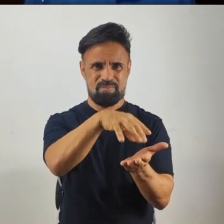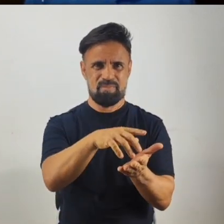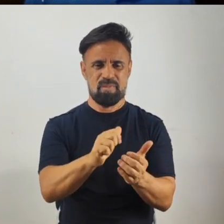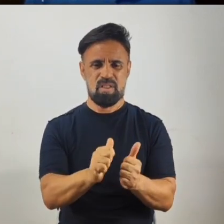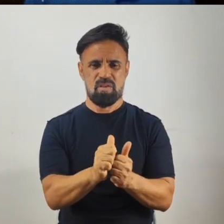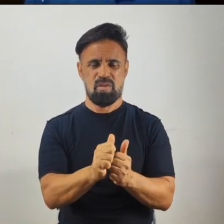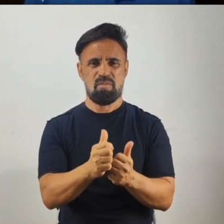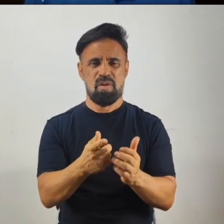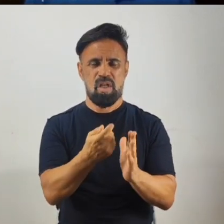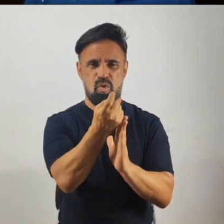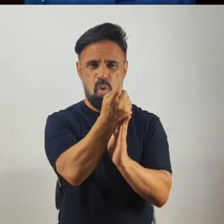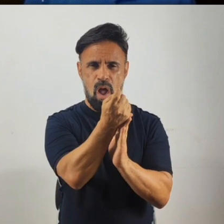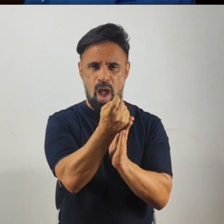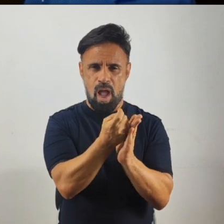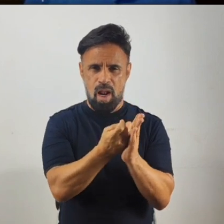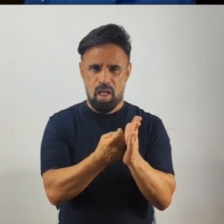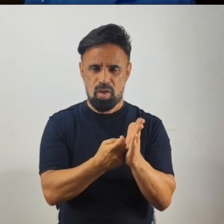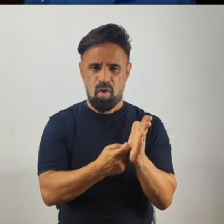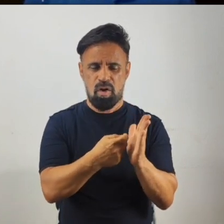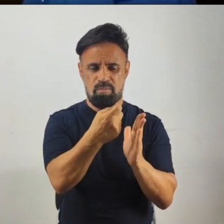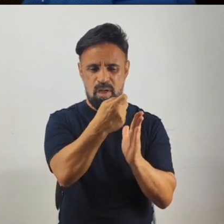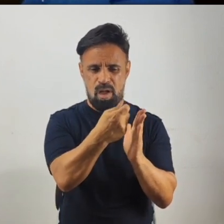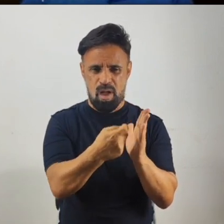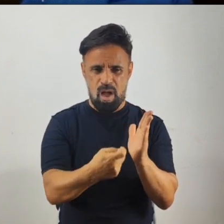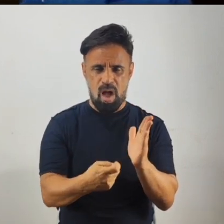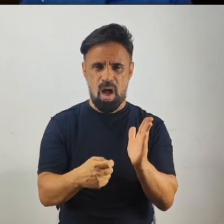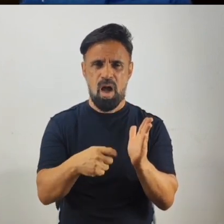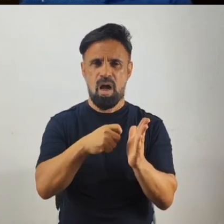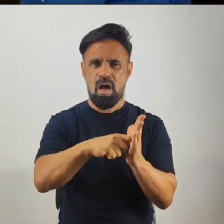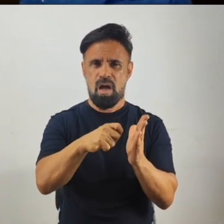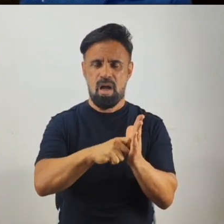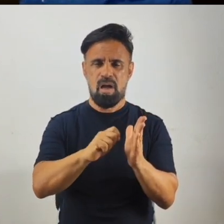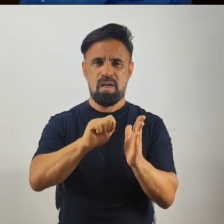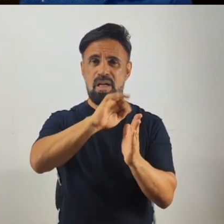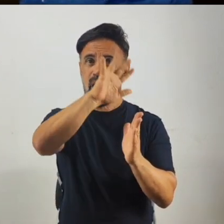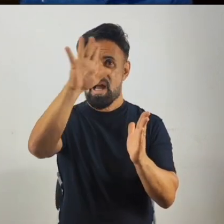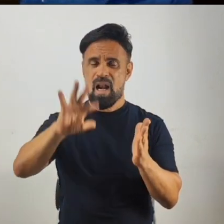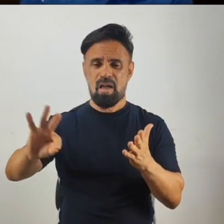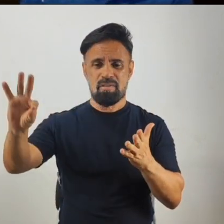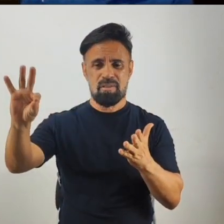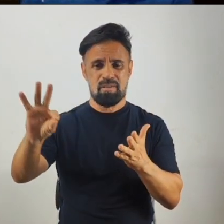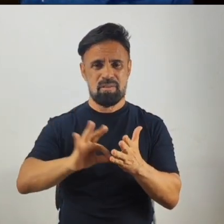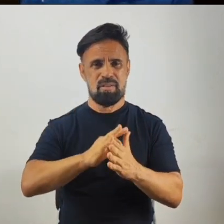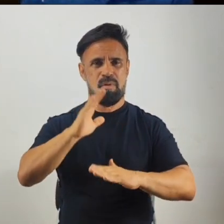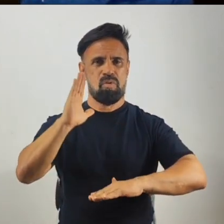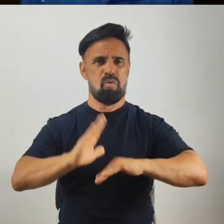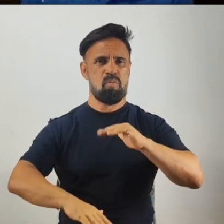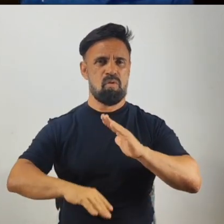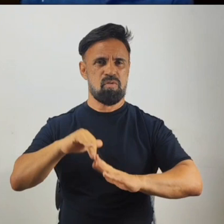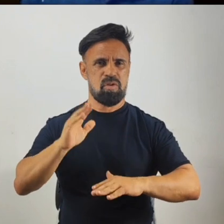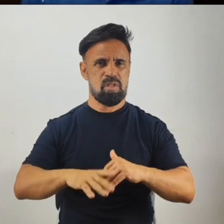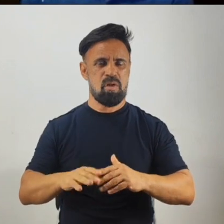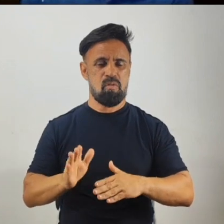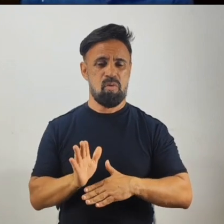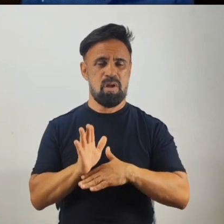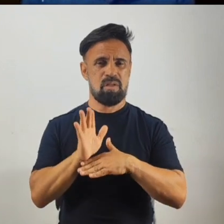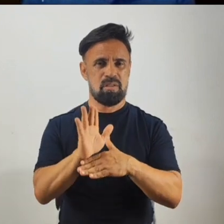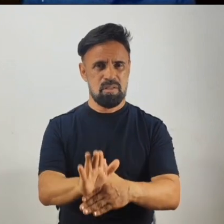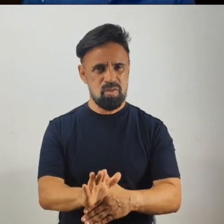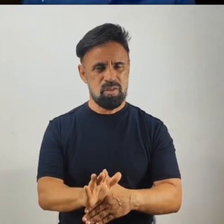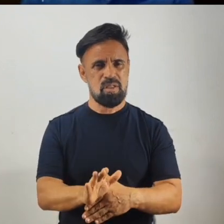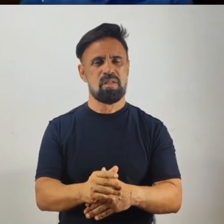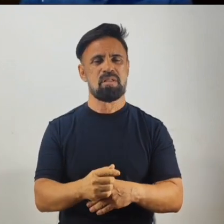paciente removido deve ser acompanhado por relatório completo, legível, com identificação e assinatura